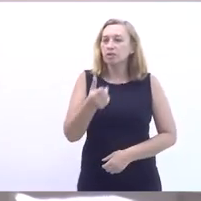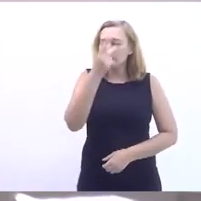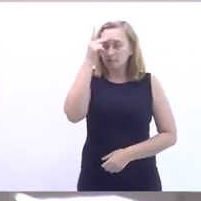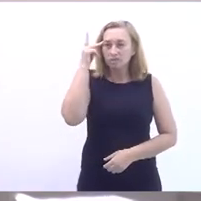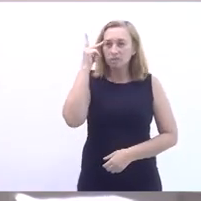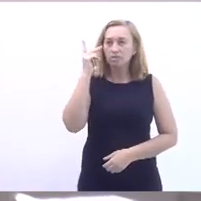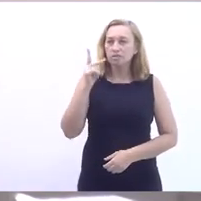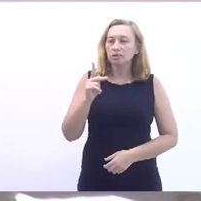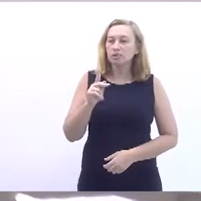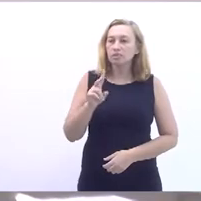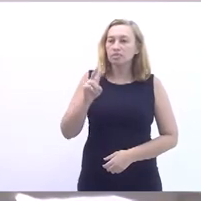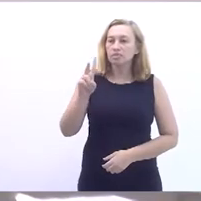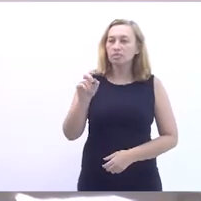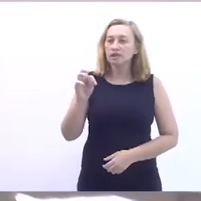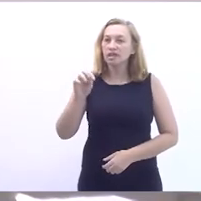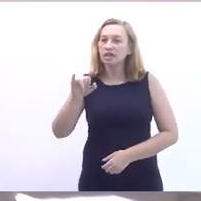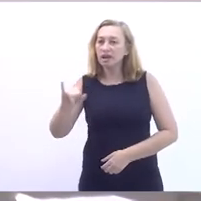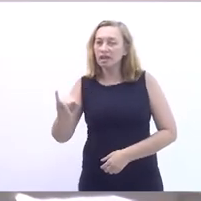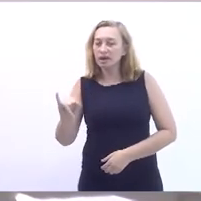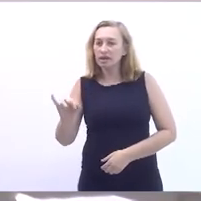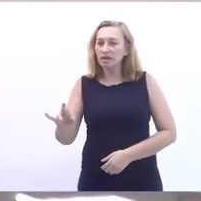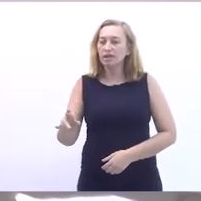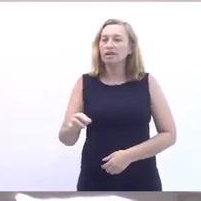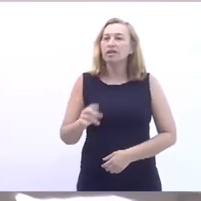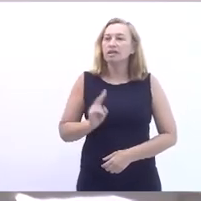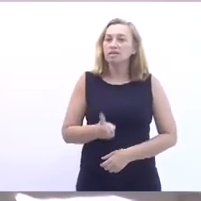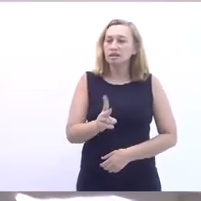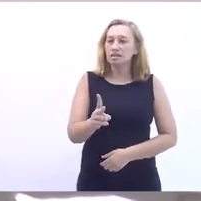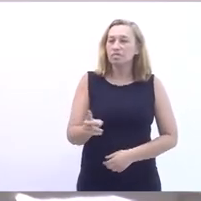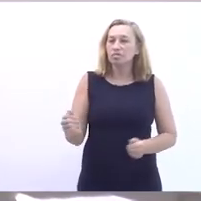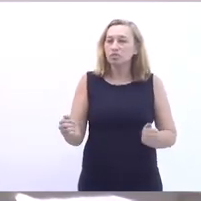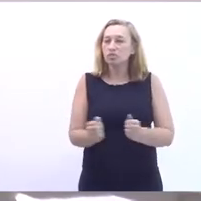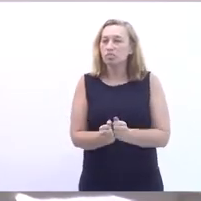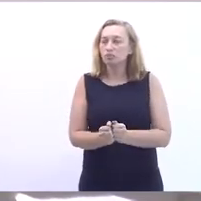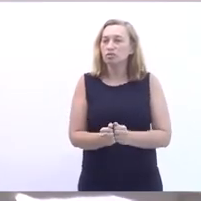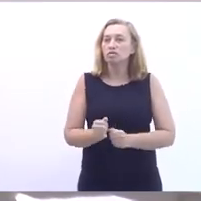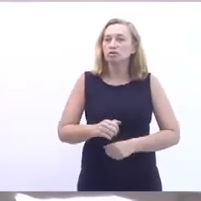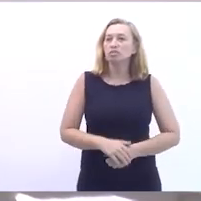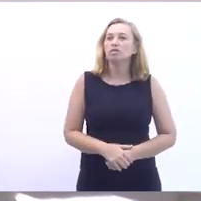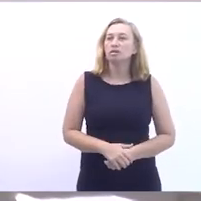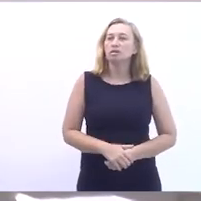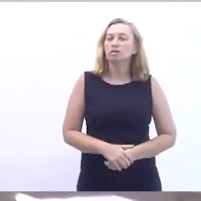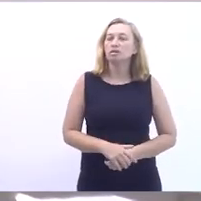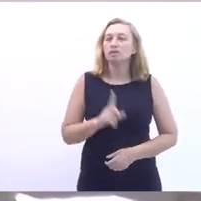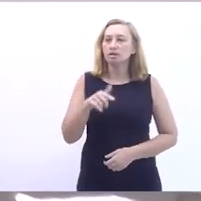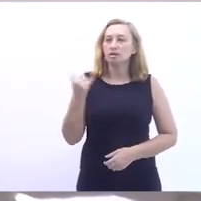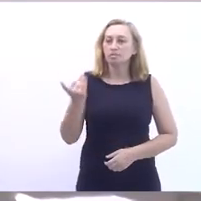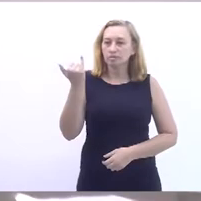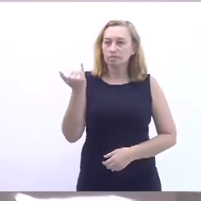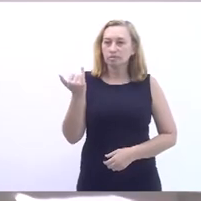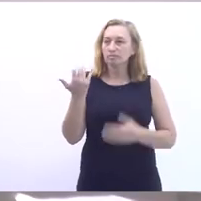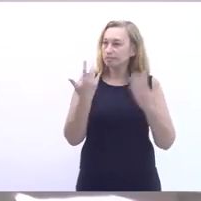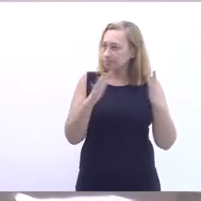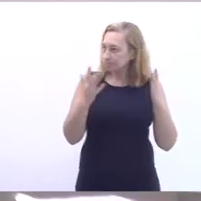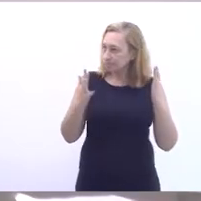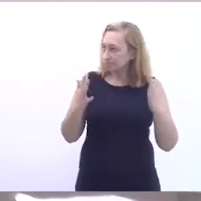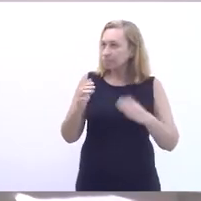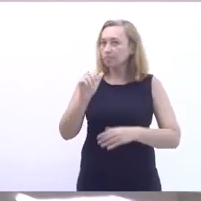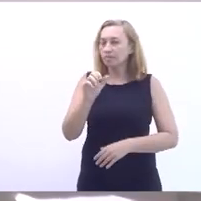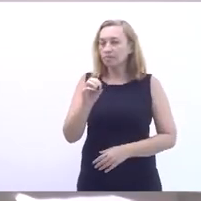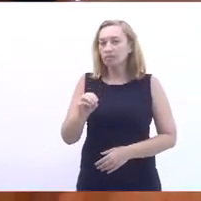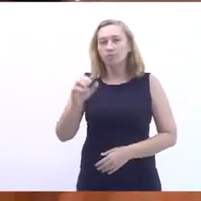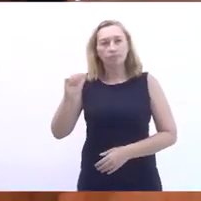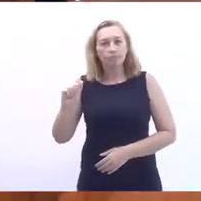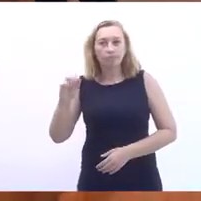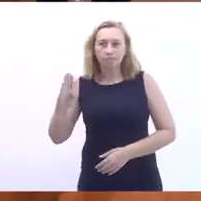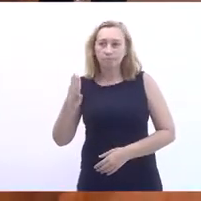Wanderley Rebello Filho por favor ele sempre participa OAB é uma entidade muito importante Uma salva de palmas para OAB